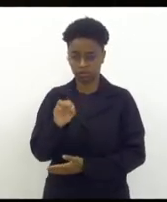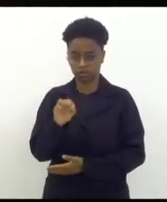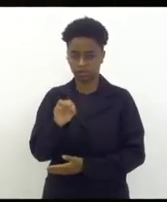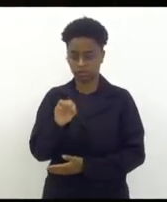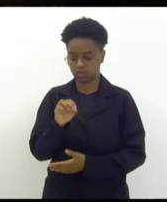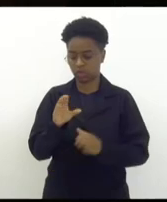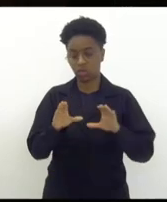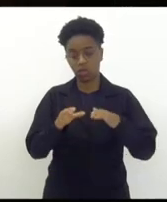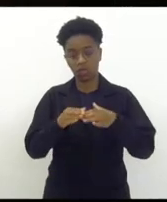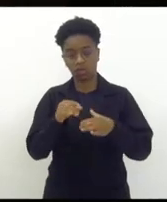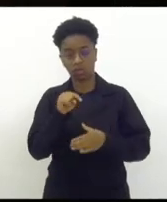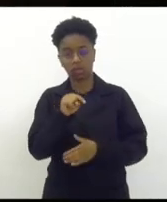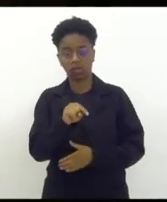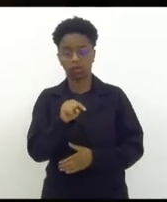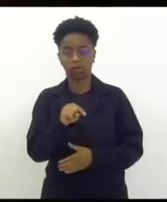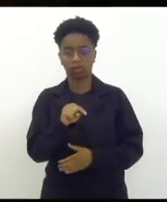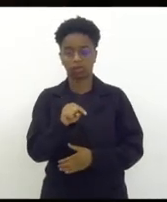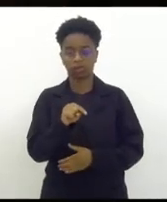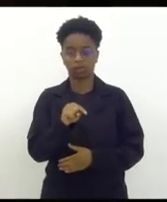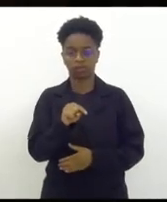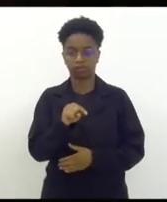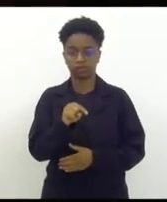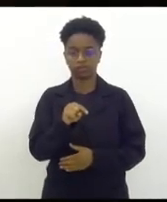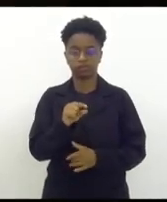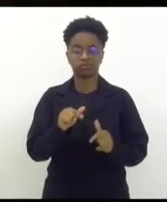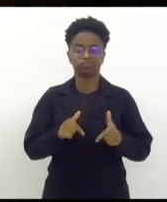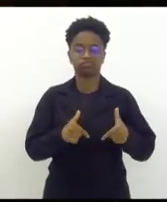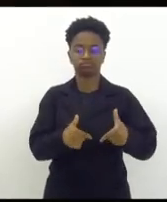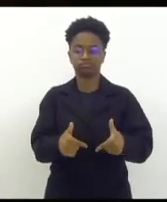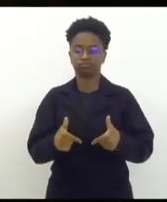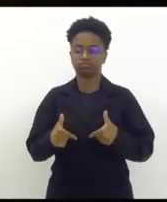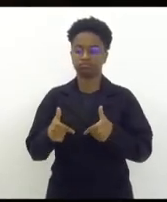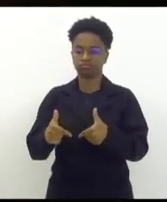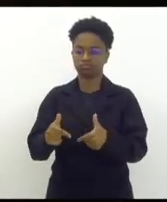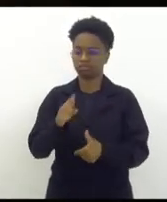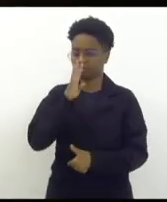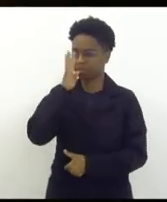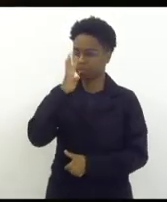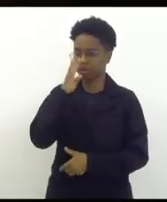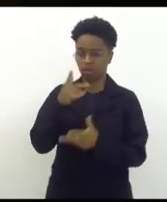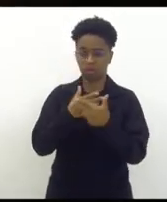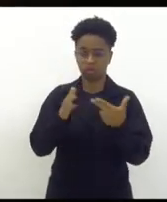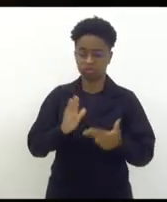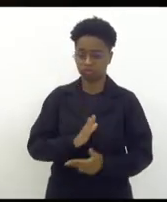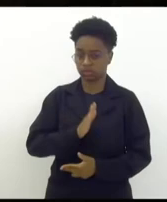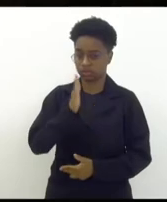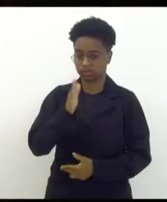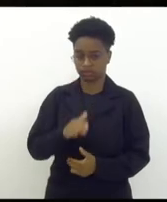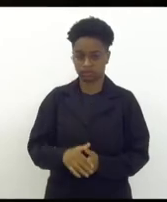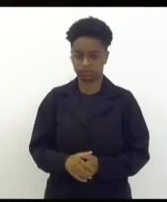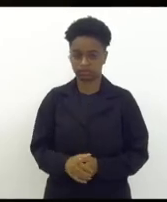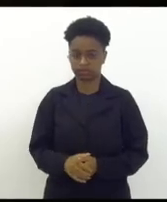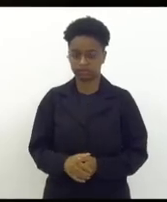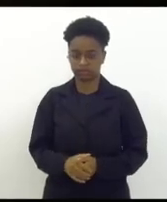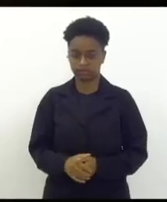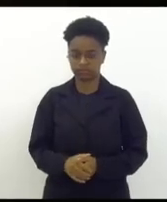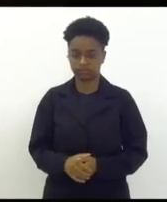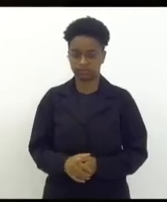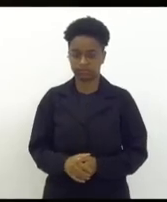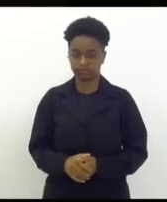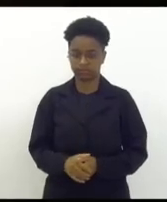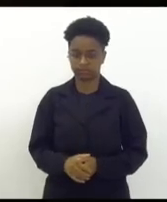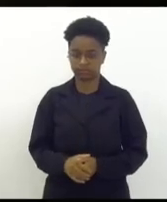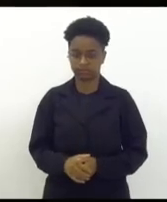esse grupo faz as maiores aberrações as maiores